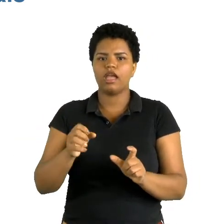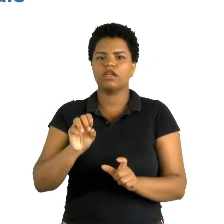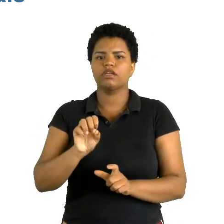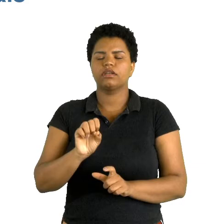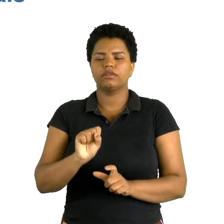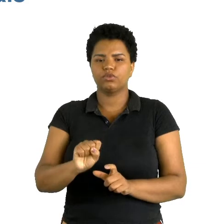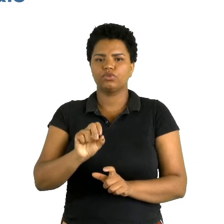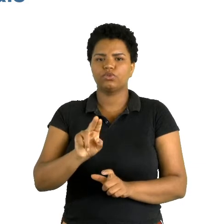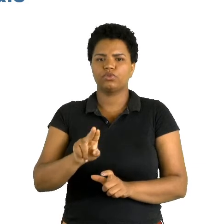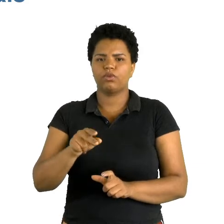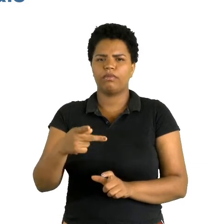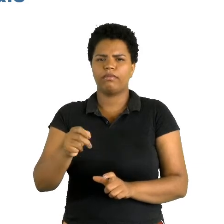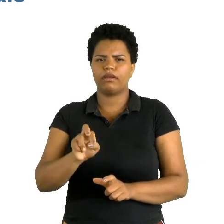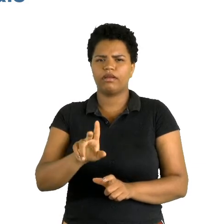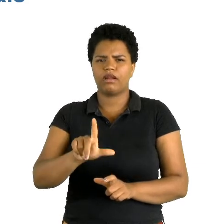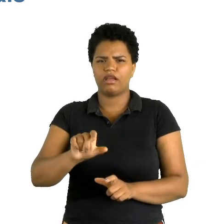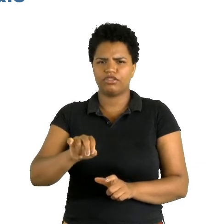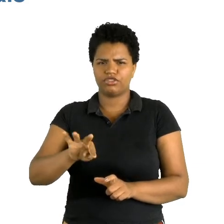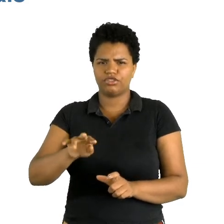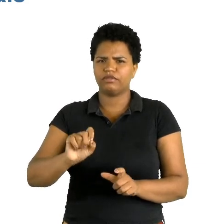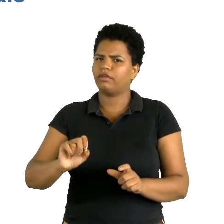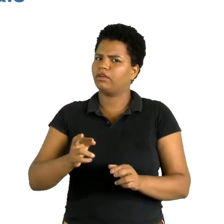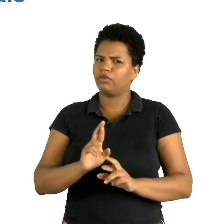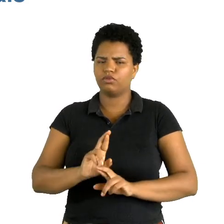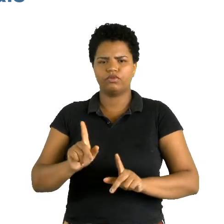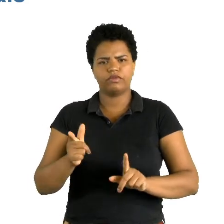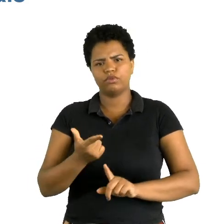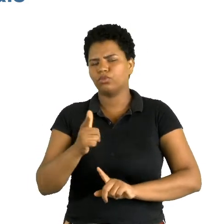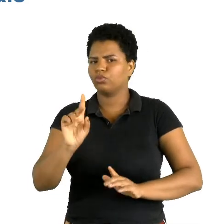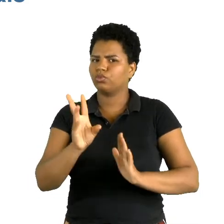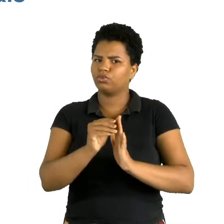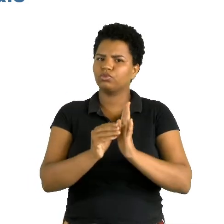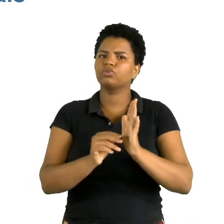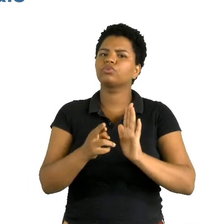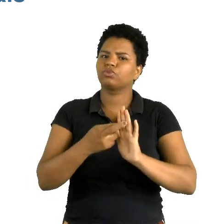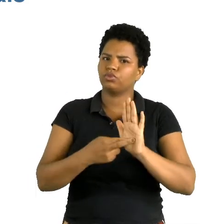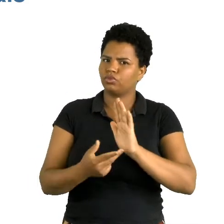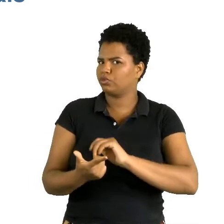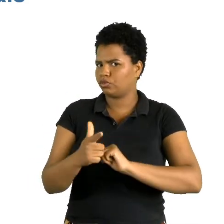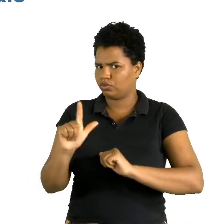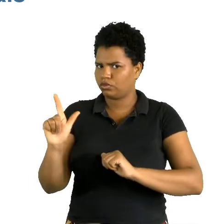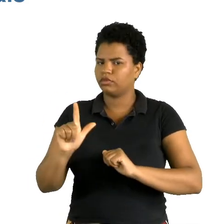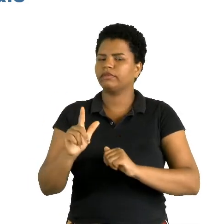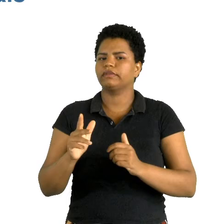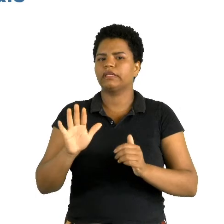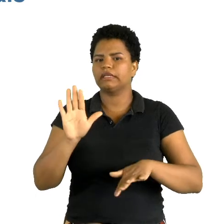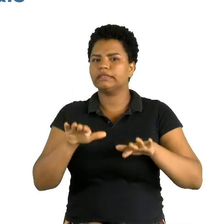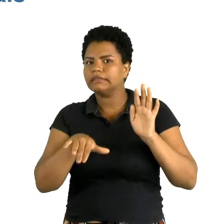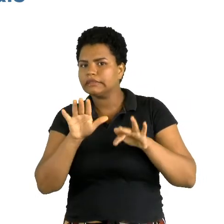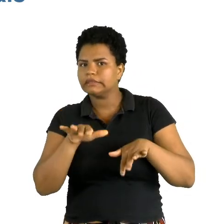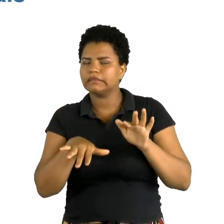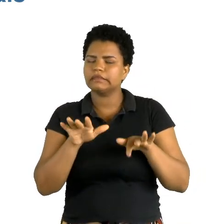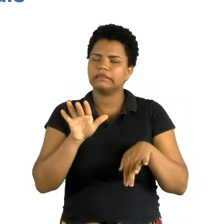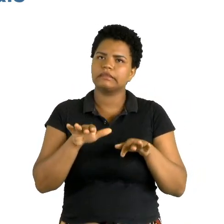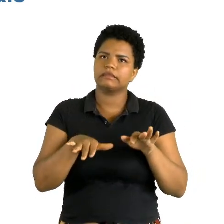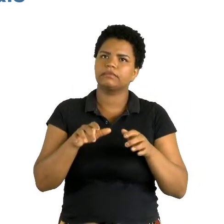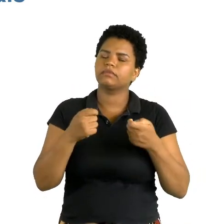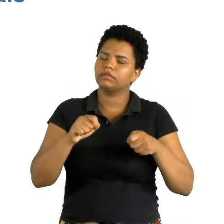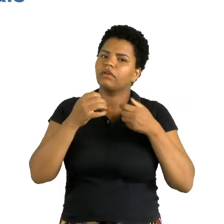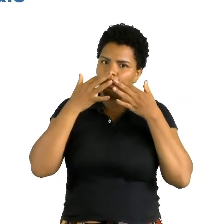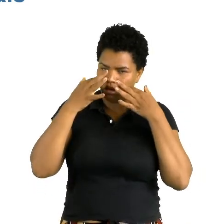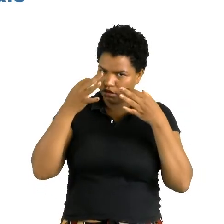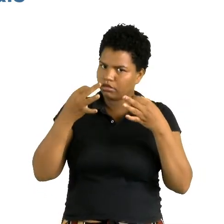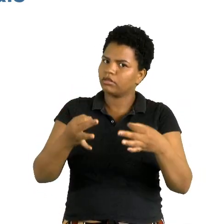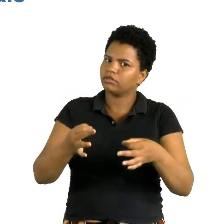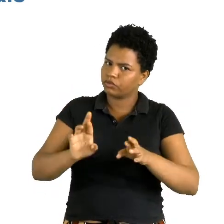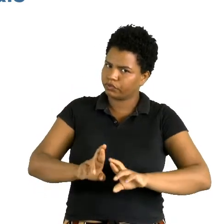outro conteúdo que tem uma outra regrinha, tá? Então, a gente às vezes dá essa... a gente tem que prestar muita atenção